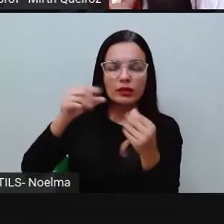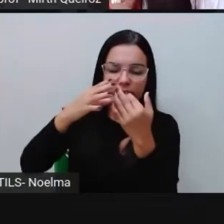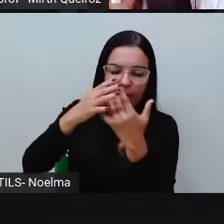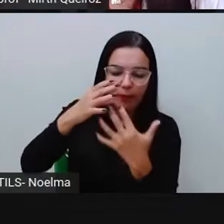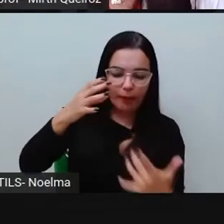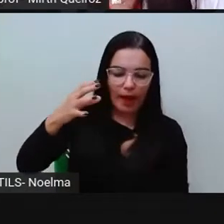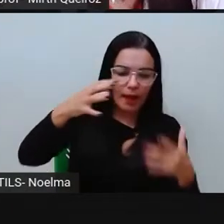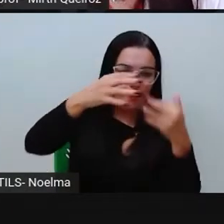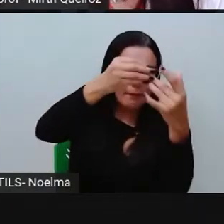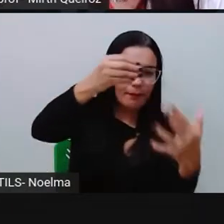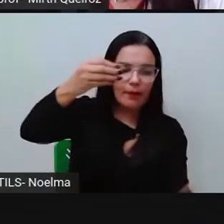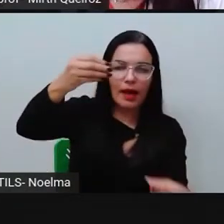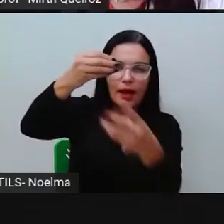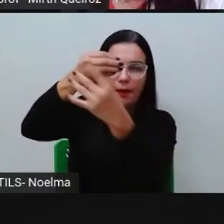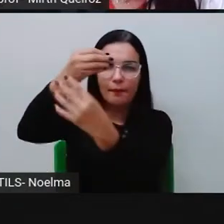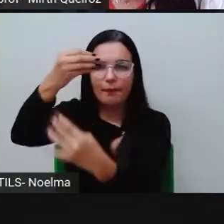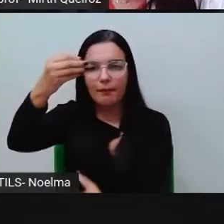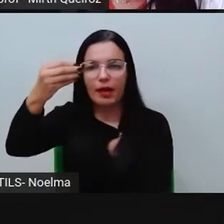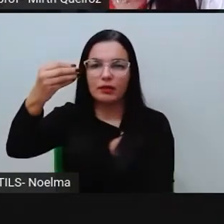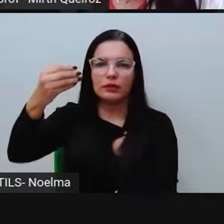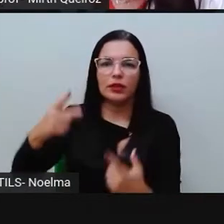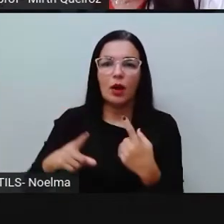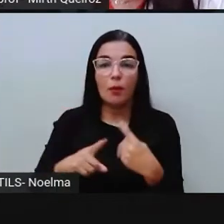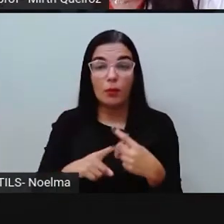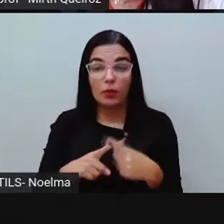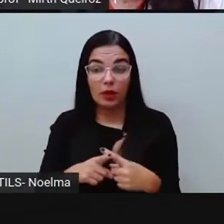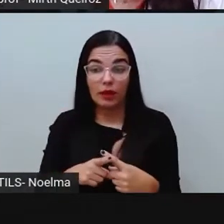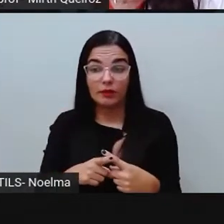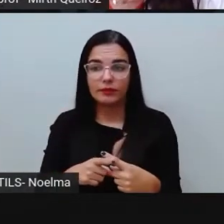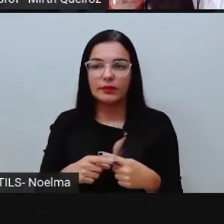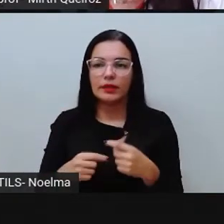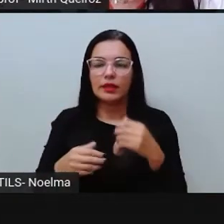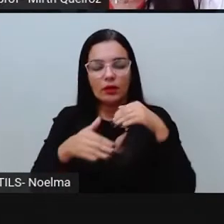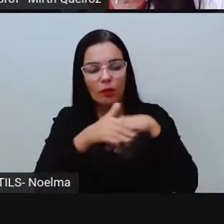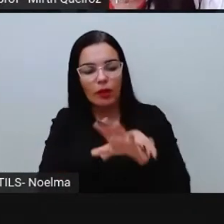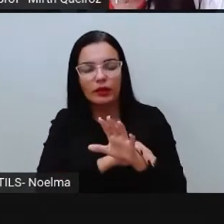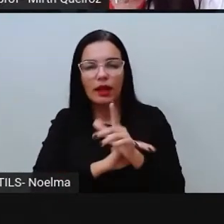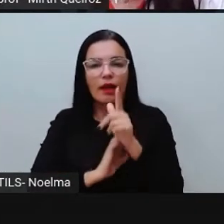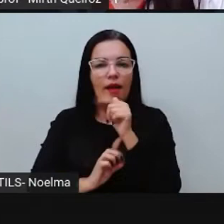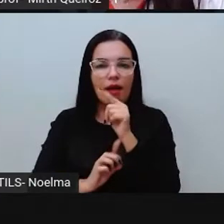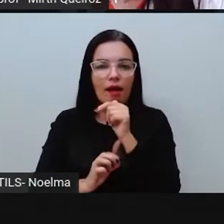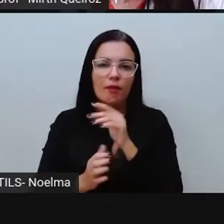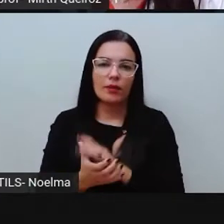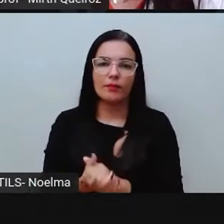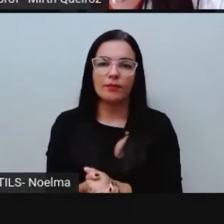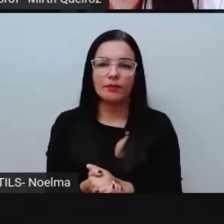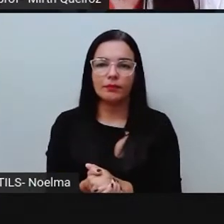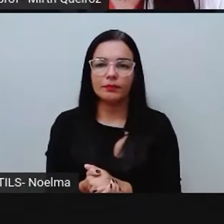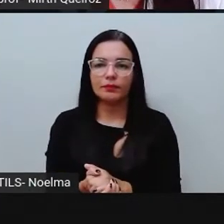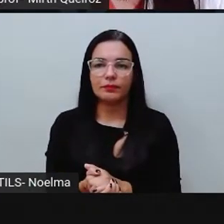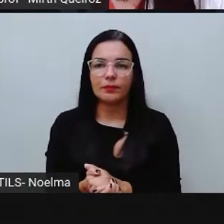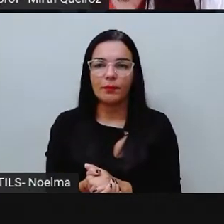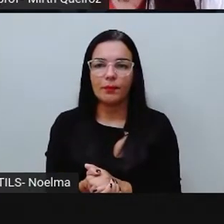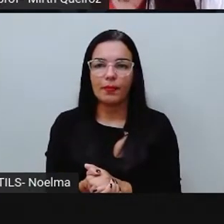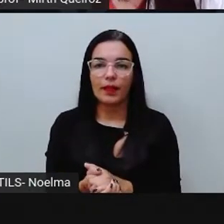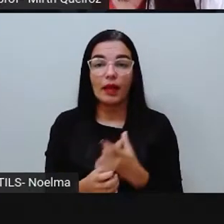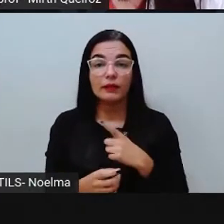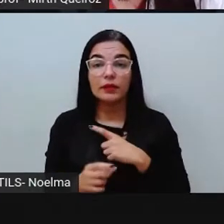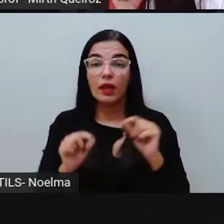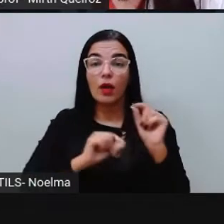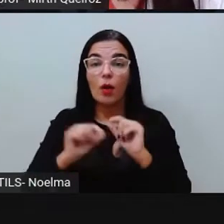exemplo, o juazeiro, as folhas não costumam cair aí no período de seca. E aí nós